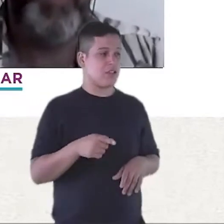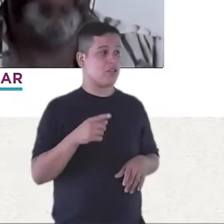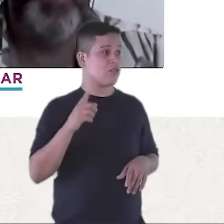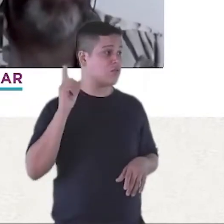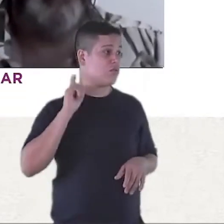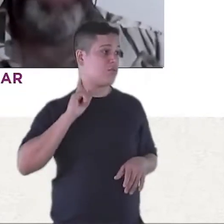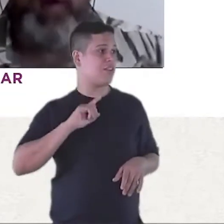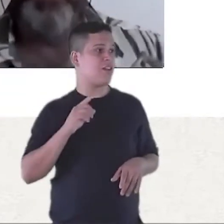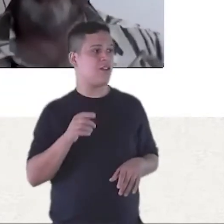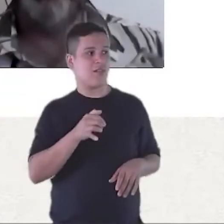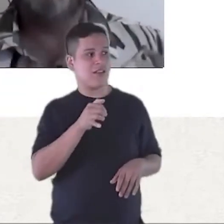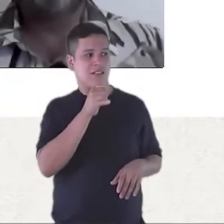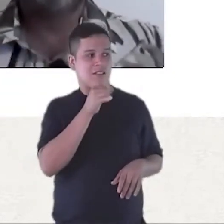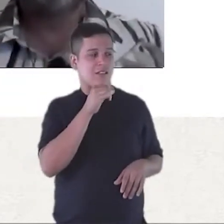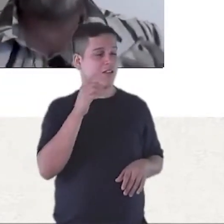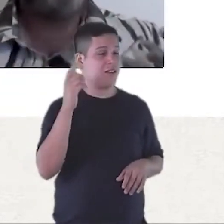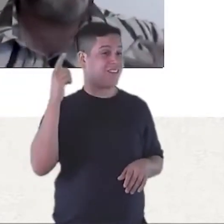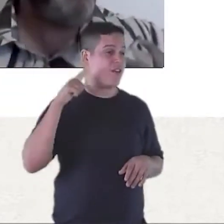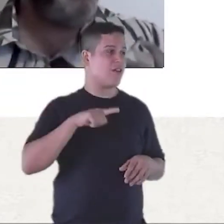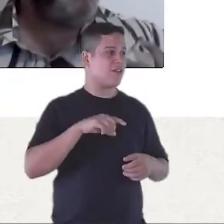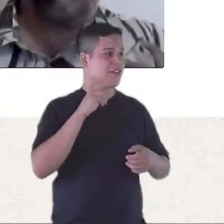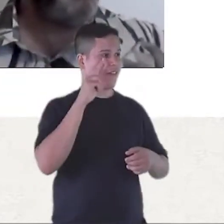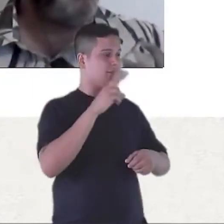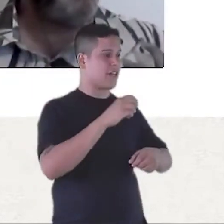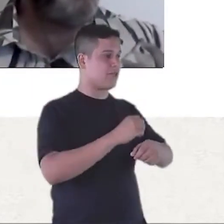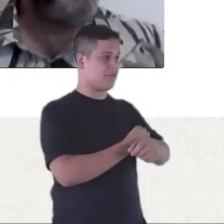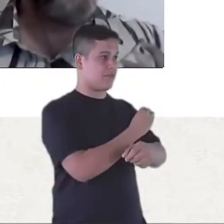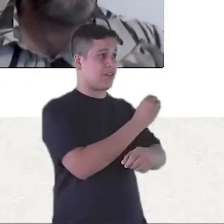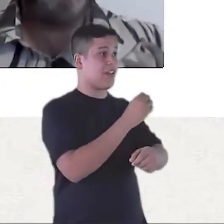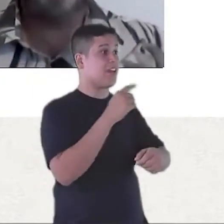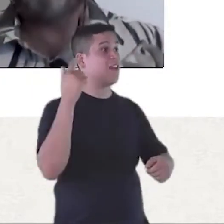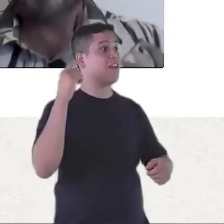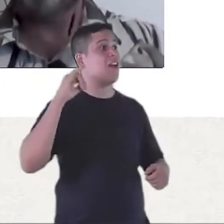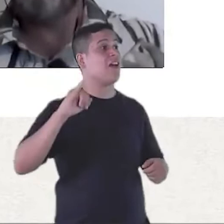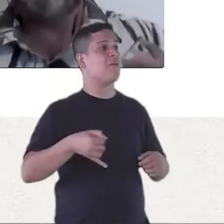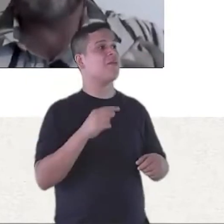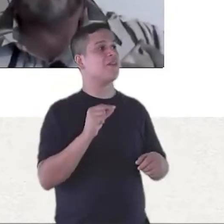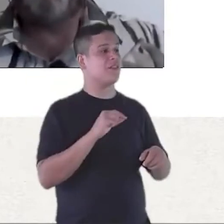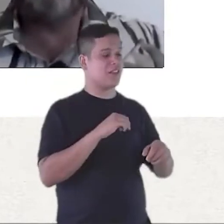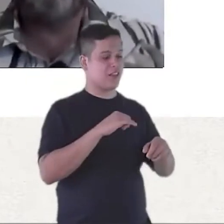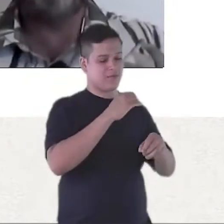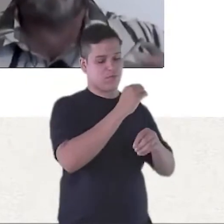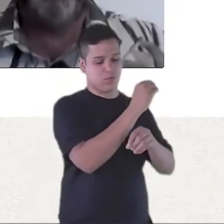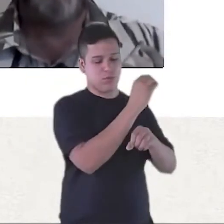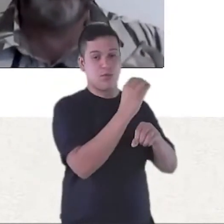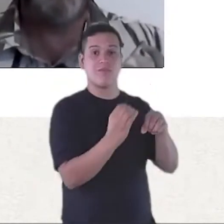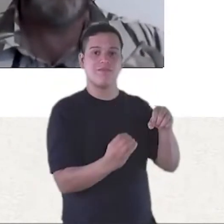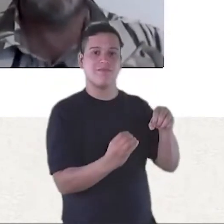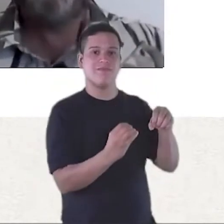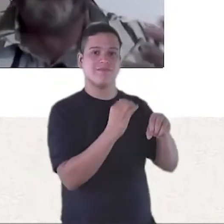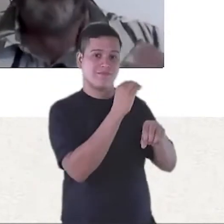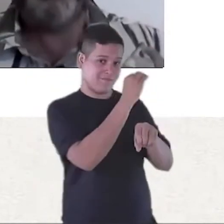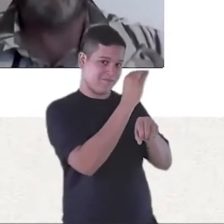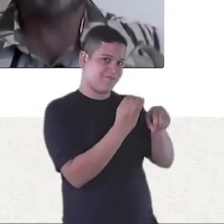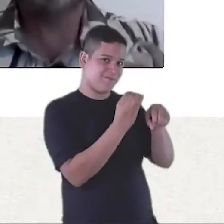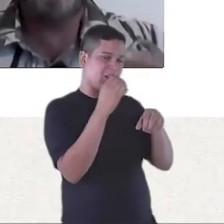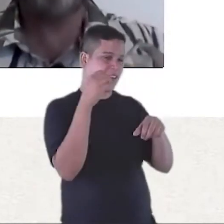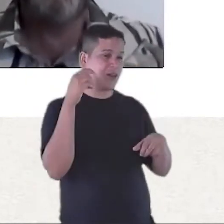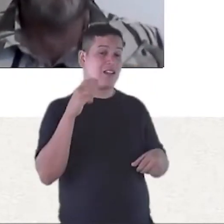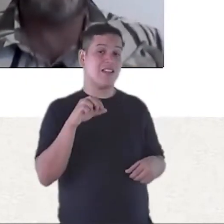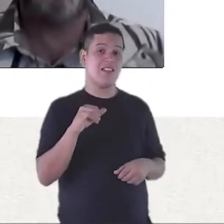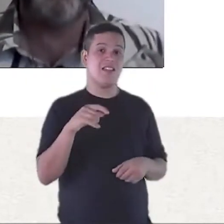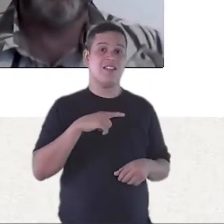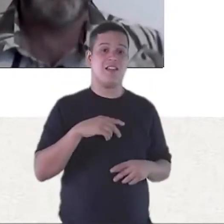nunca. O mineiro, assim, ó, se tem dias e dias consecutivos de chuva, ele